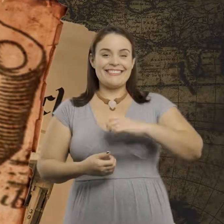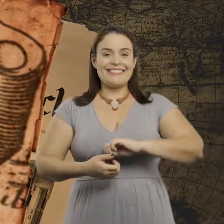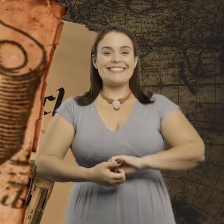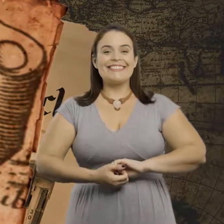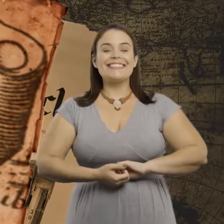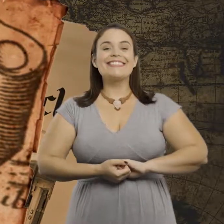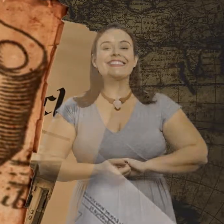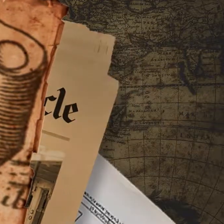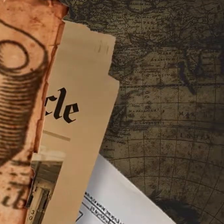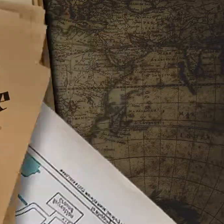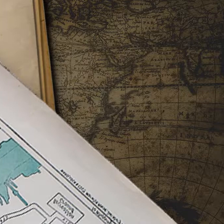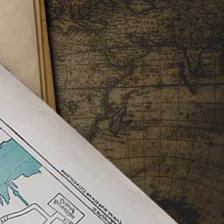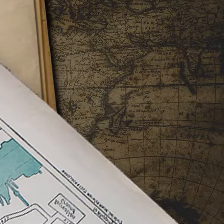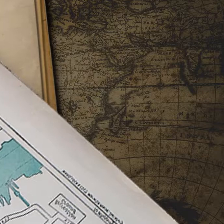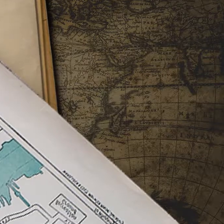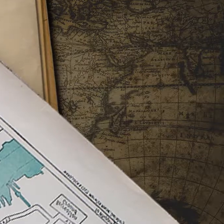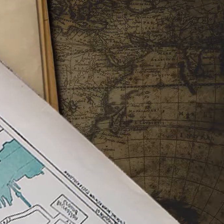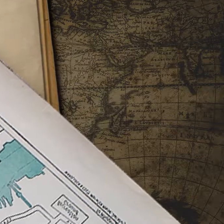Capítulo 12.